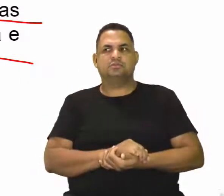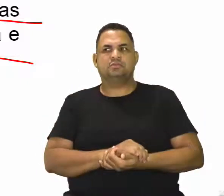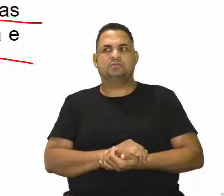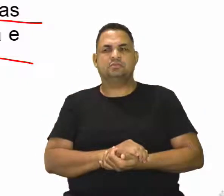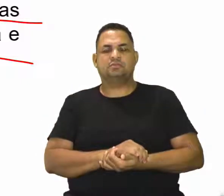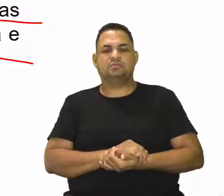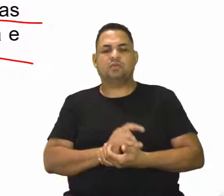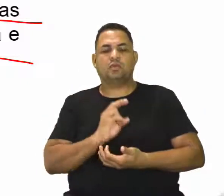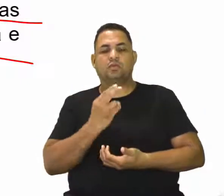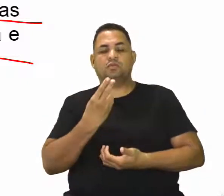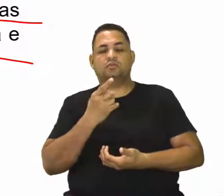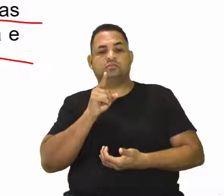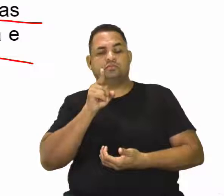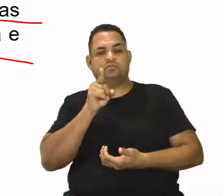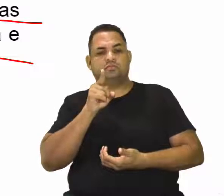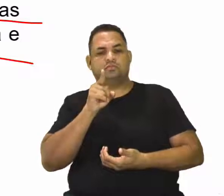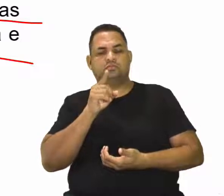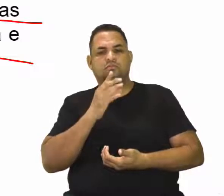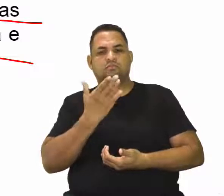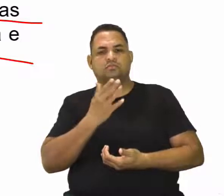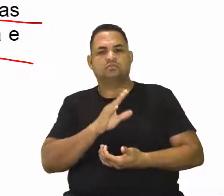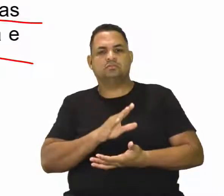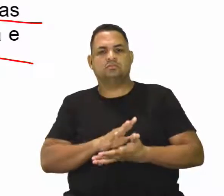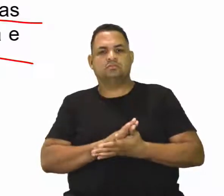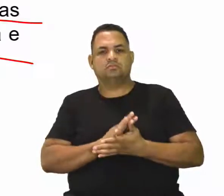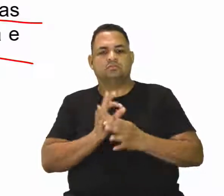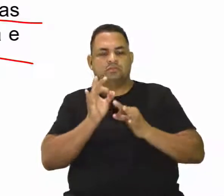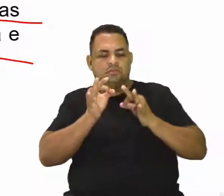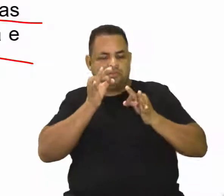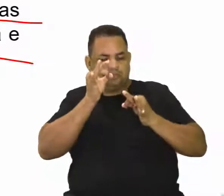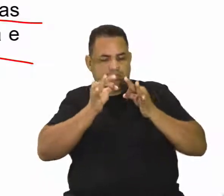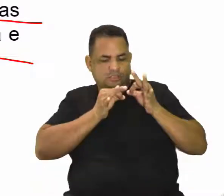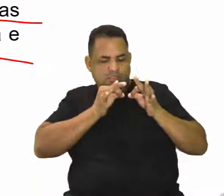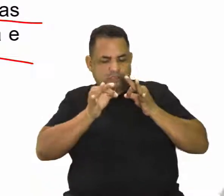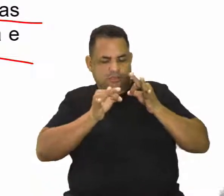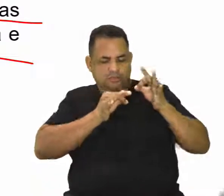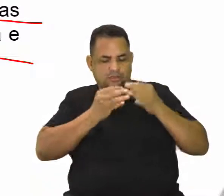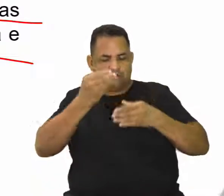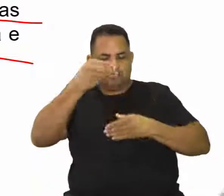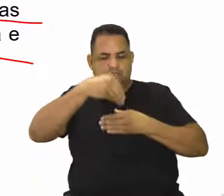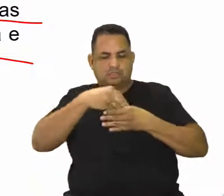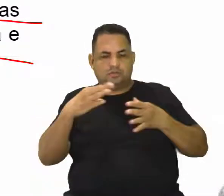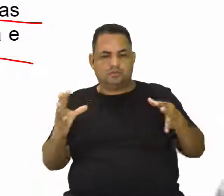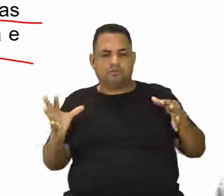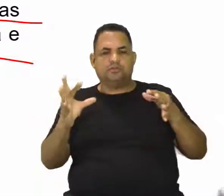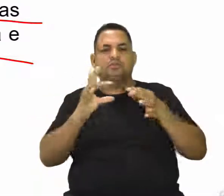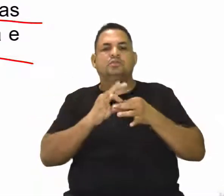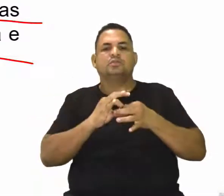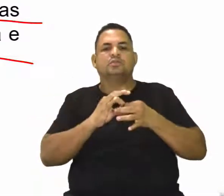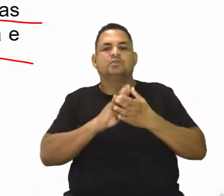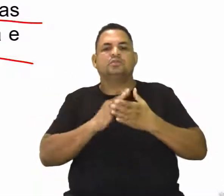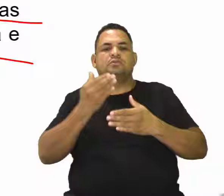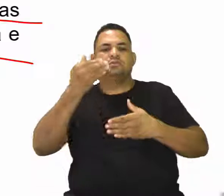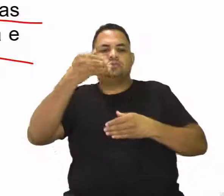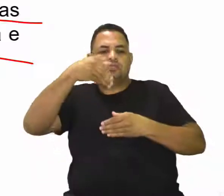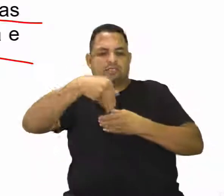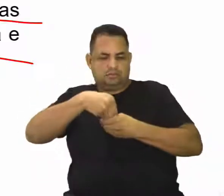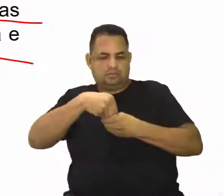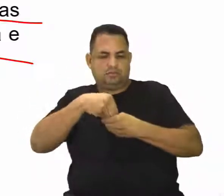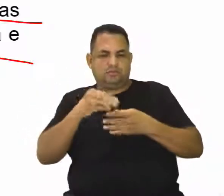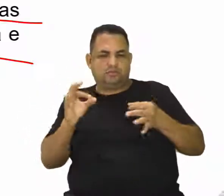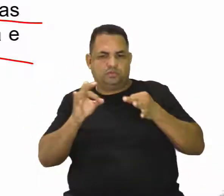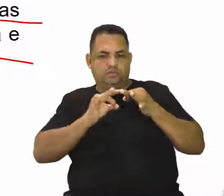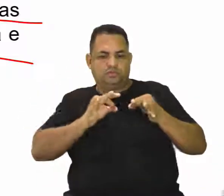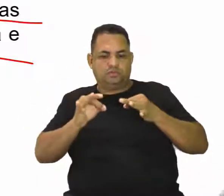Ou você esteja redondinho nesse contexto, inserido nesse